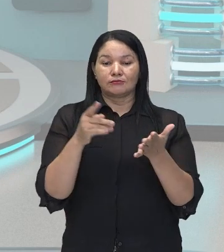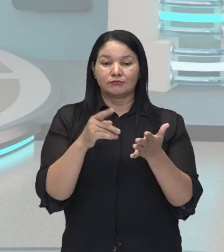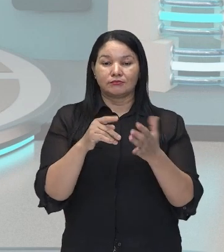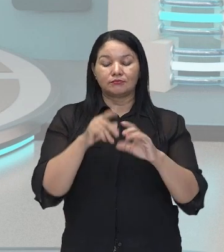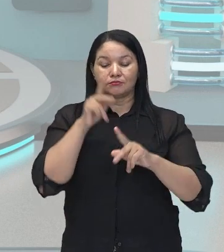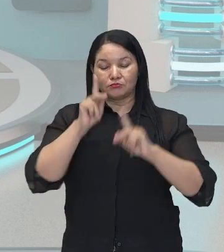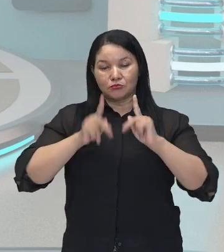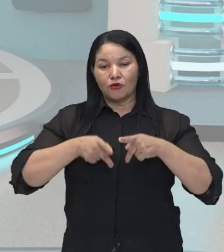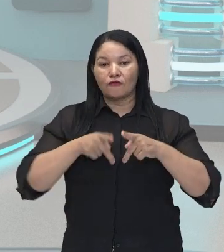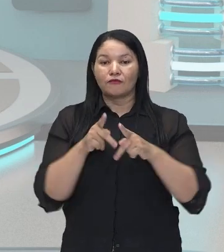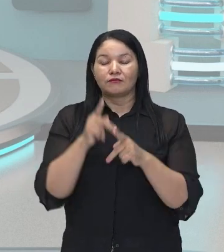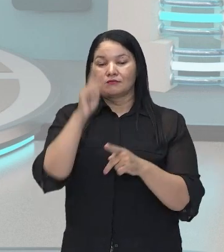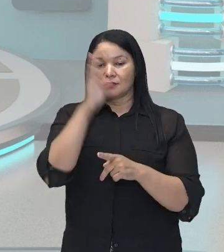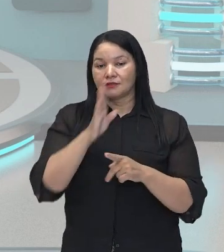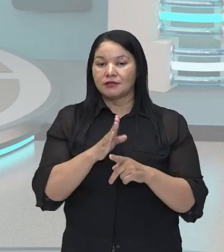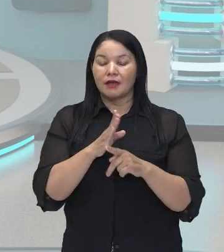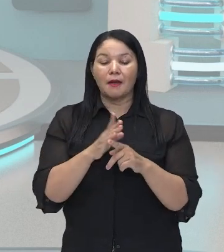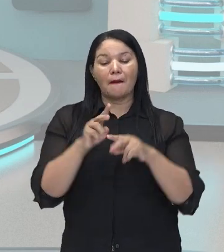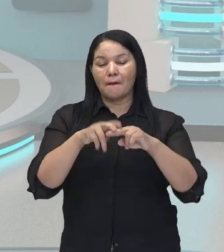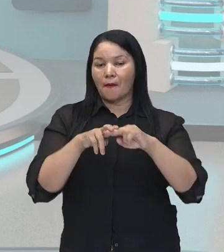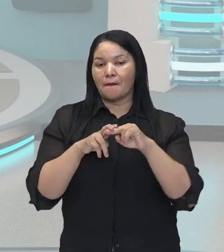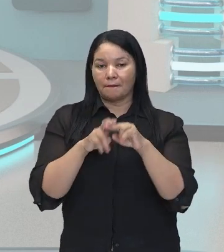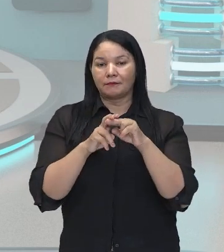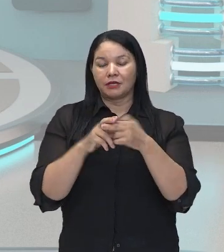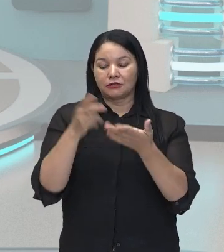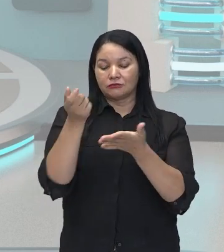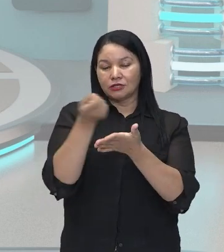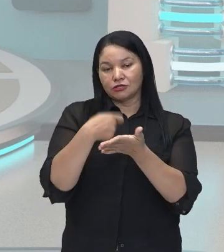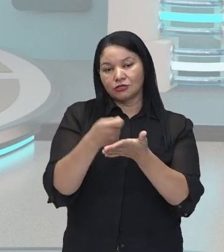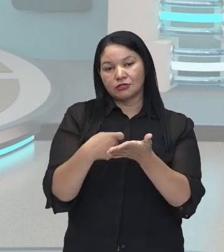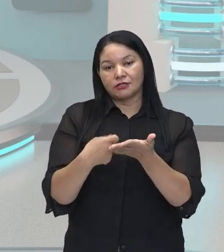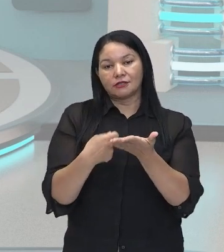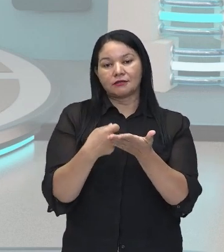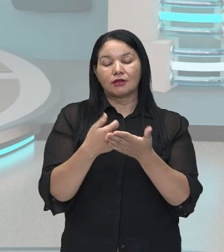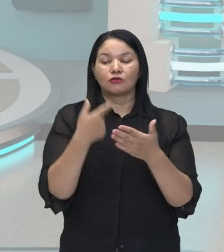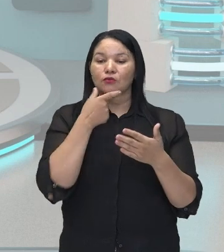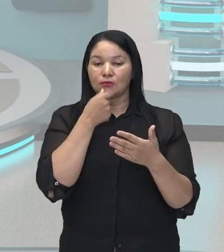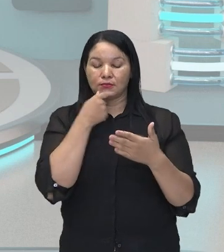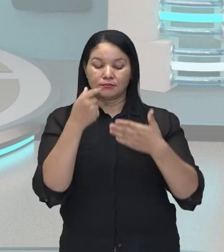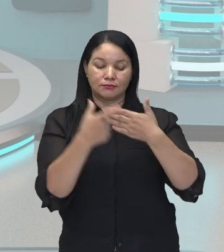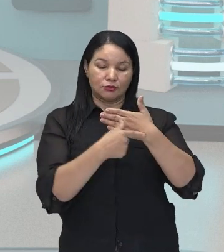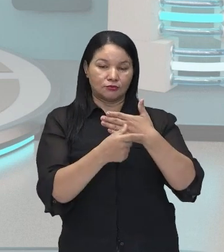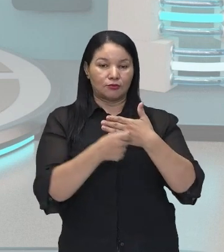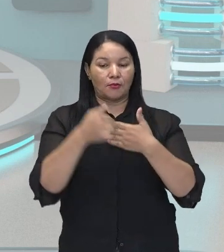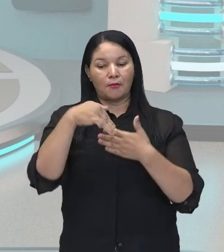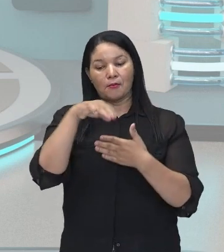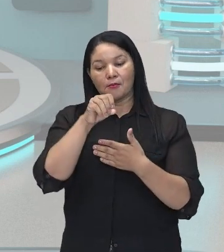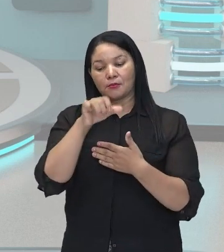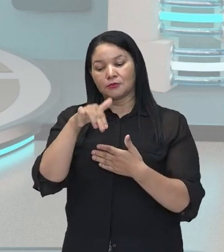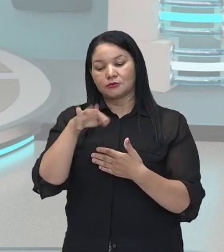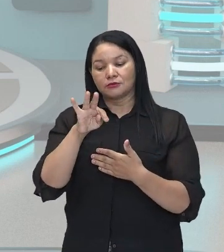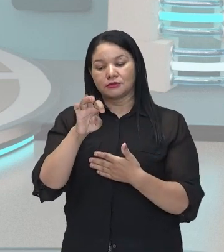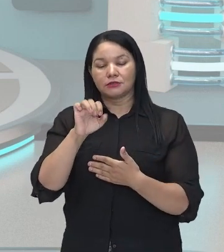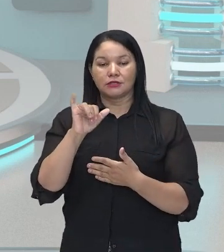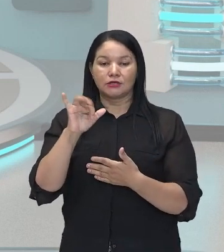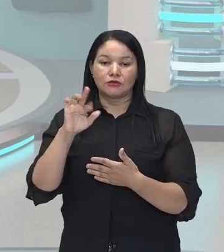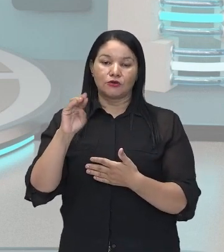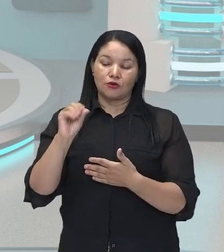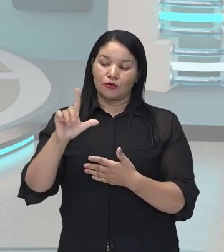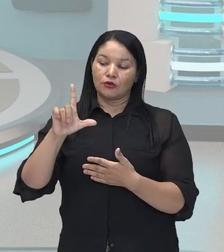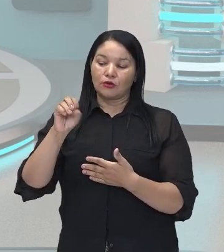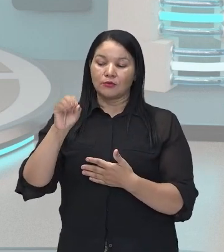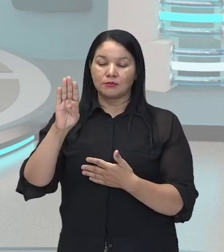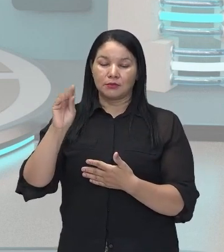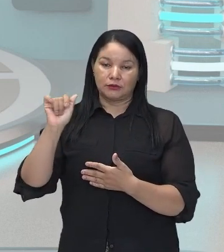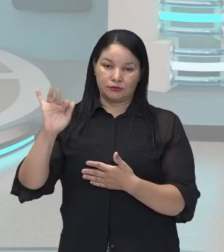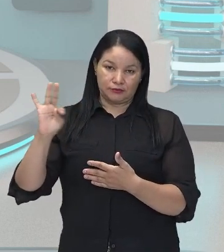meio da escrita de Monteiro Lobato e, claro, vem a reflexão, certo? Poxa, poderia ser diferente, poderia melhorar. Então